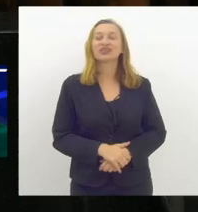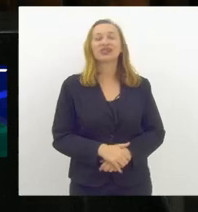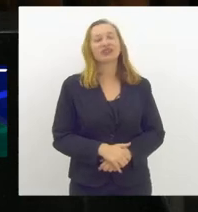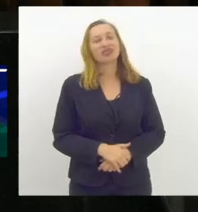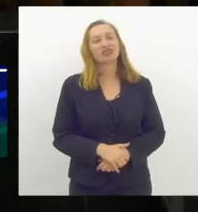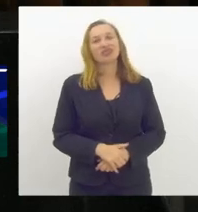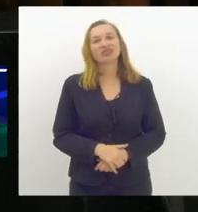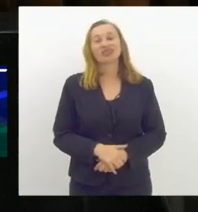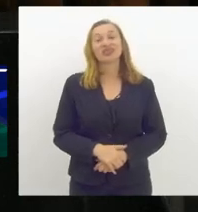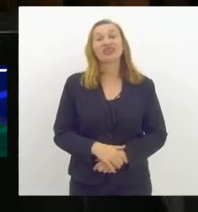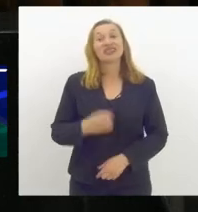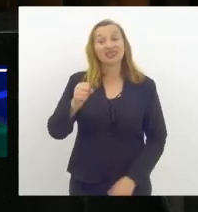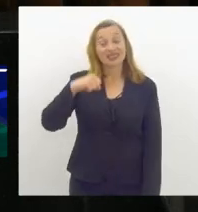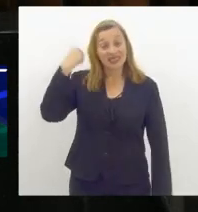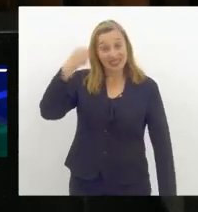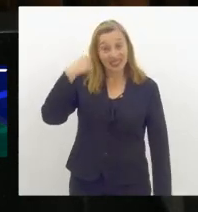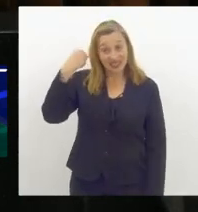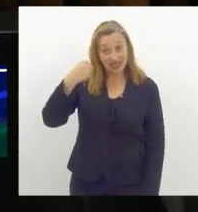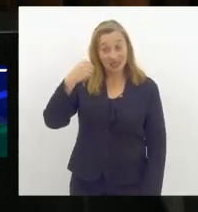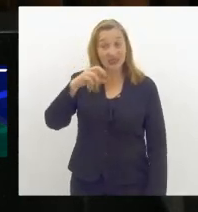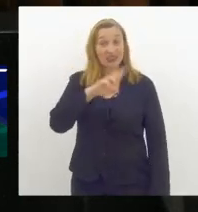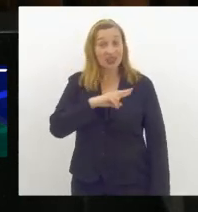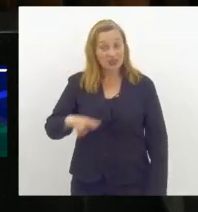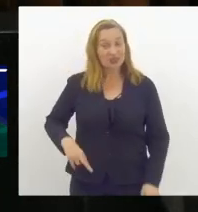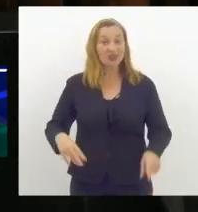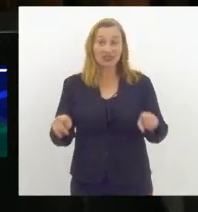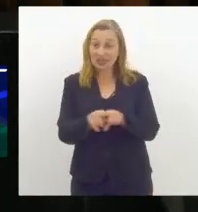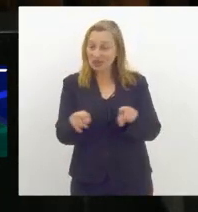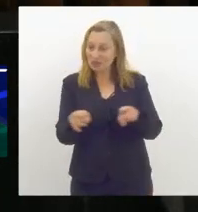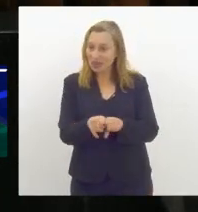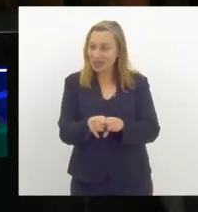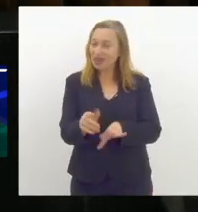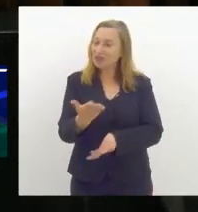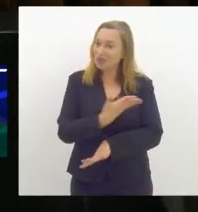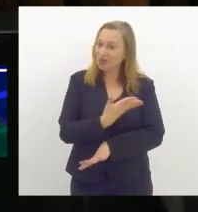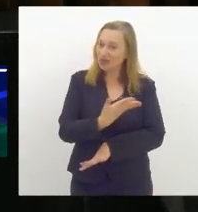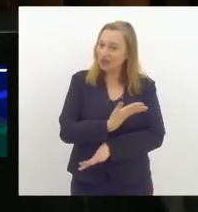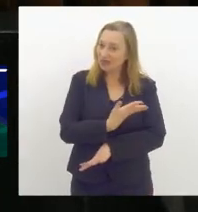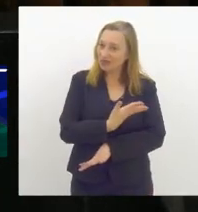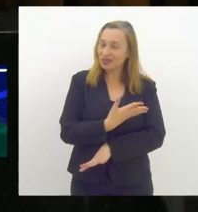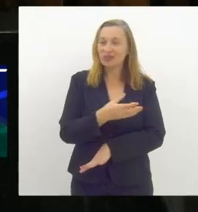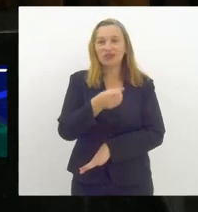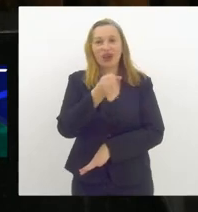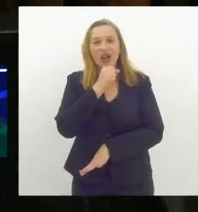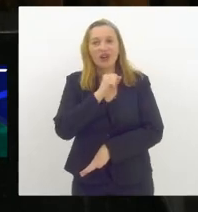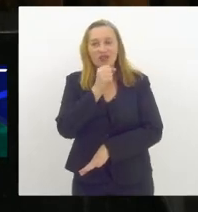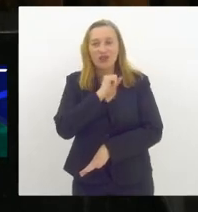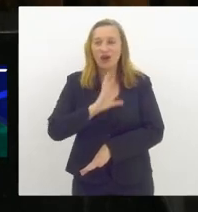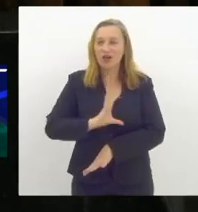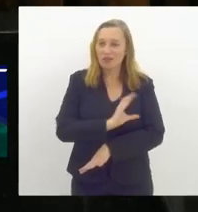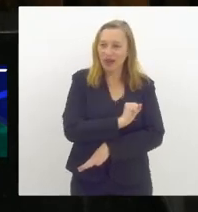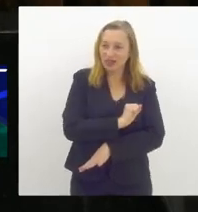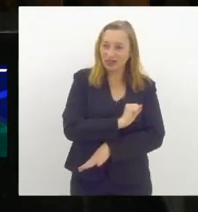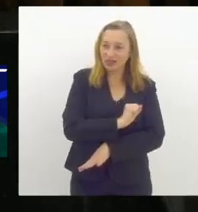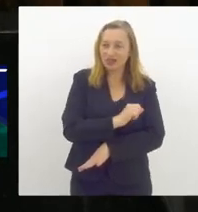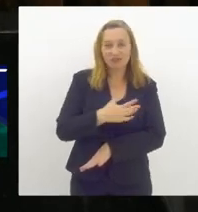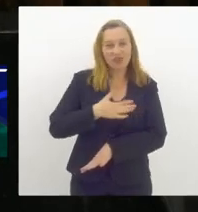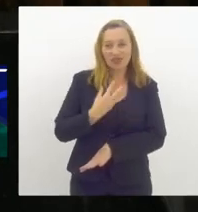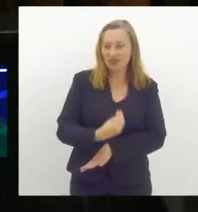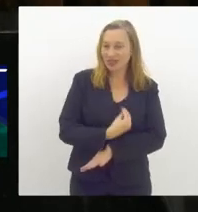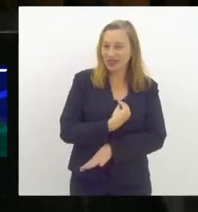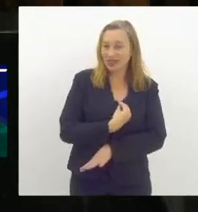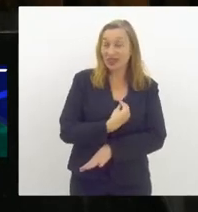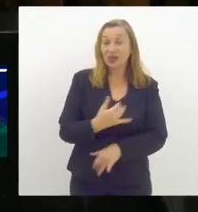nosso Senador da República Também meu querido avô amor da minha vida de quem